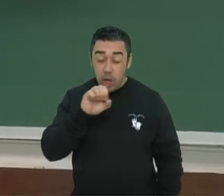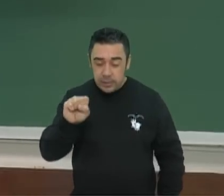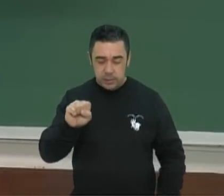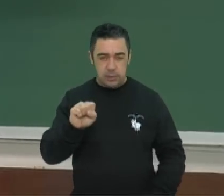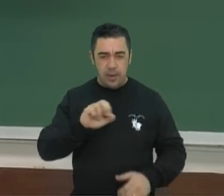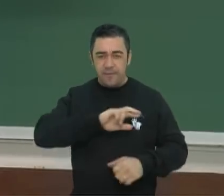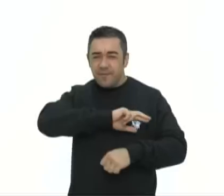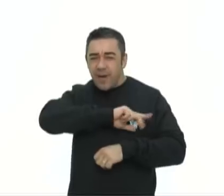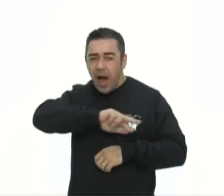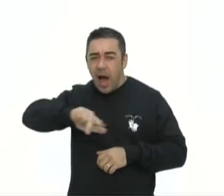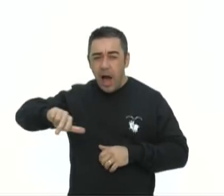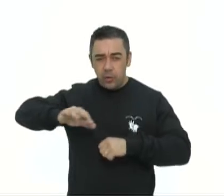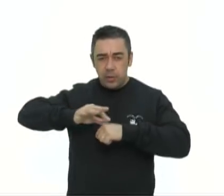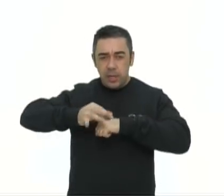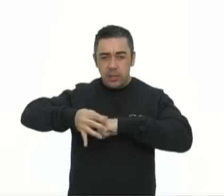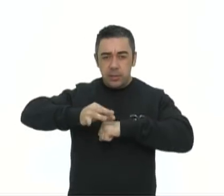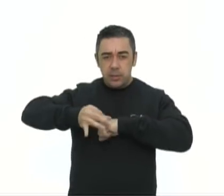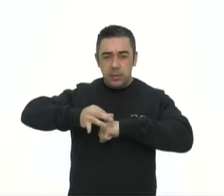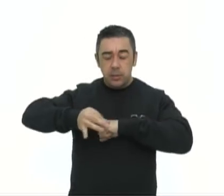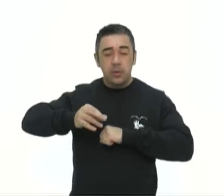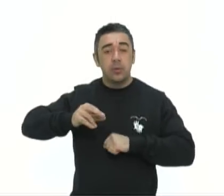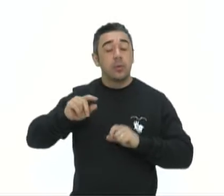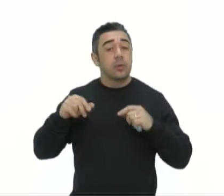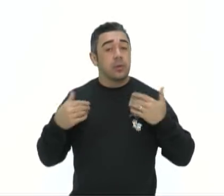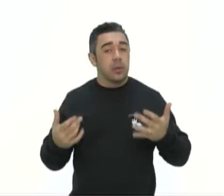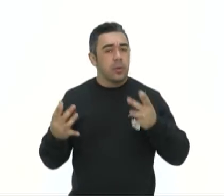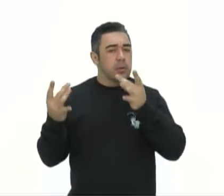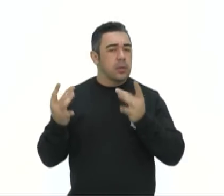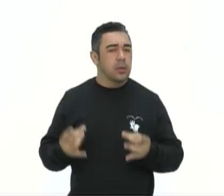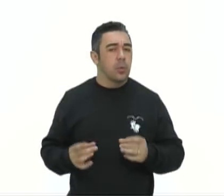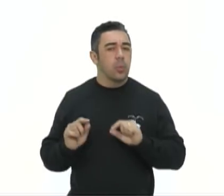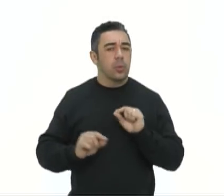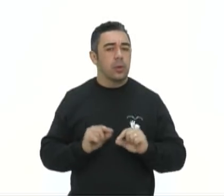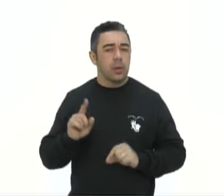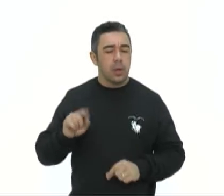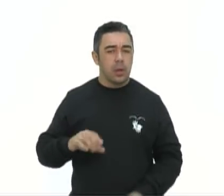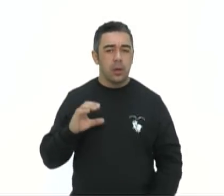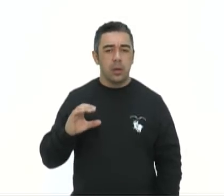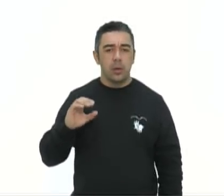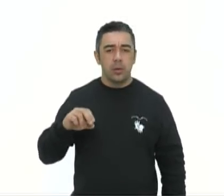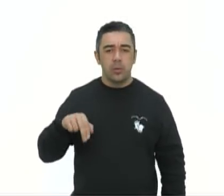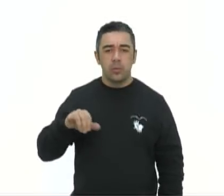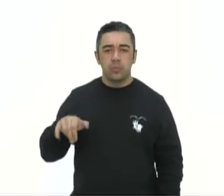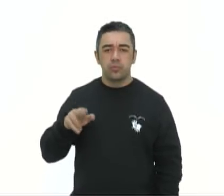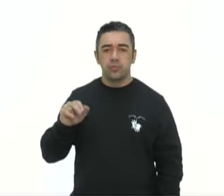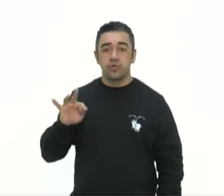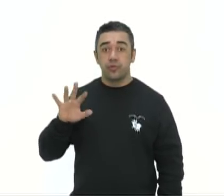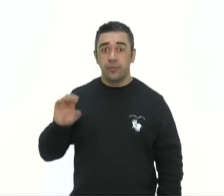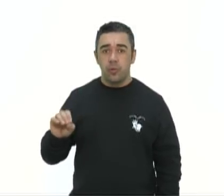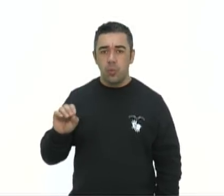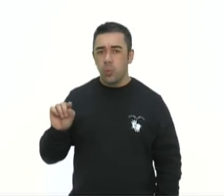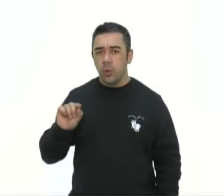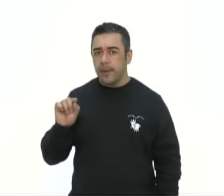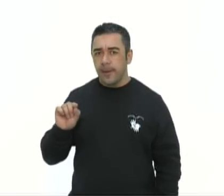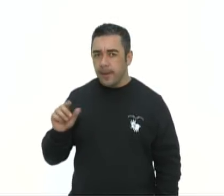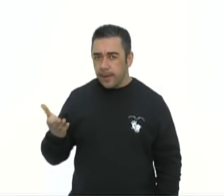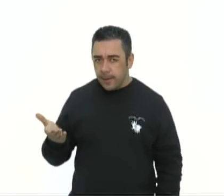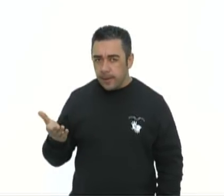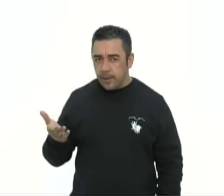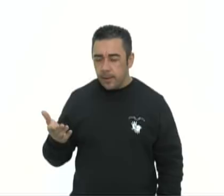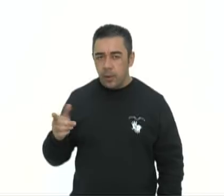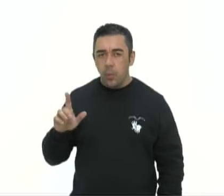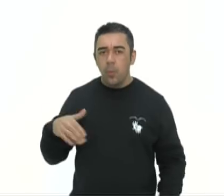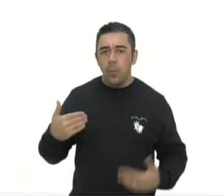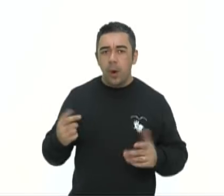plural, né? Definindo então o que é um tecido conjuntivo especificamente. Quais são